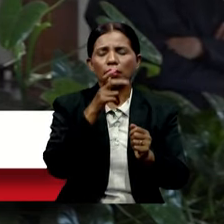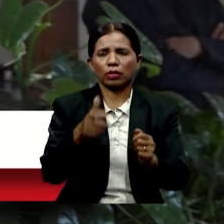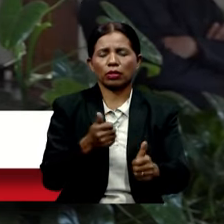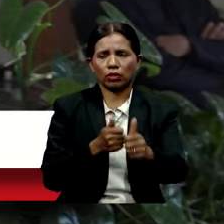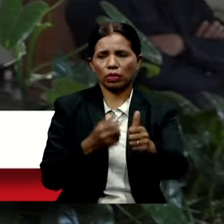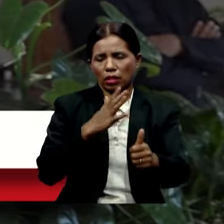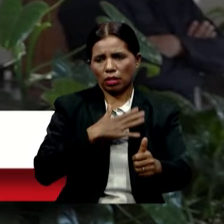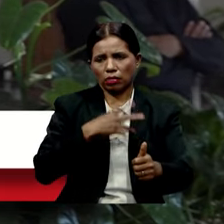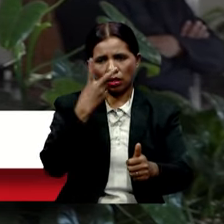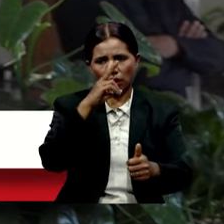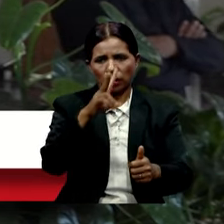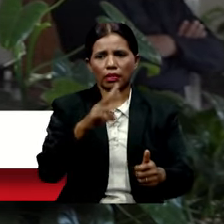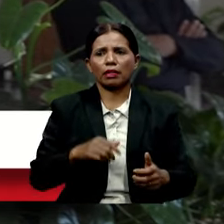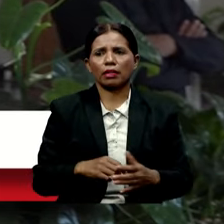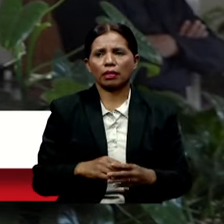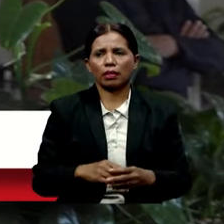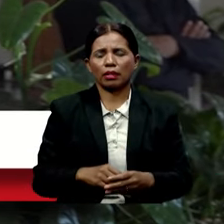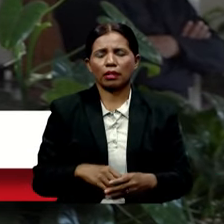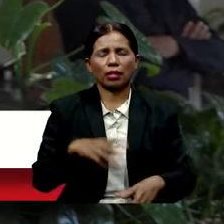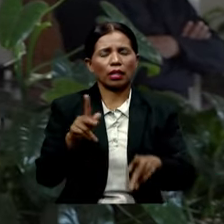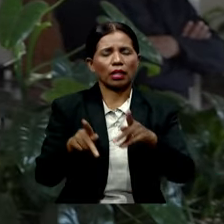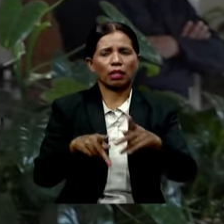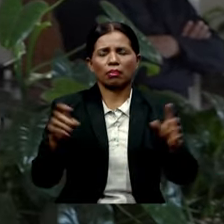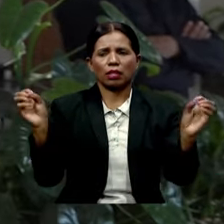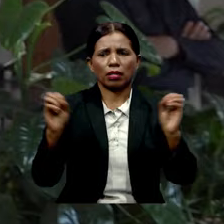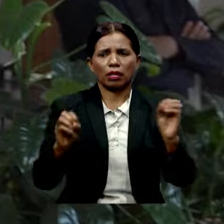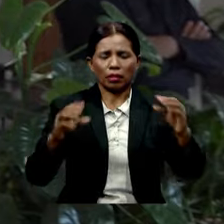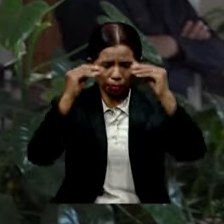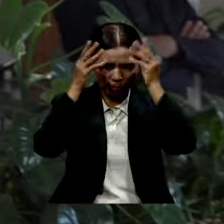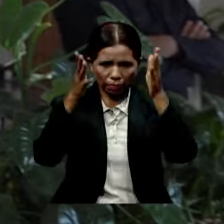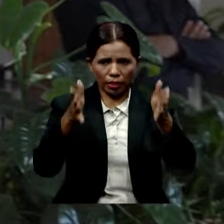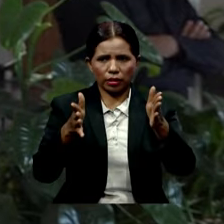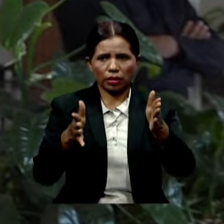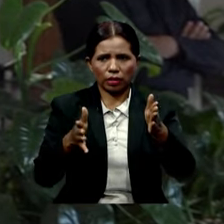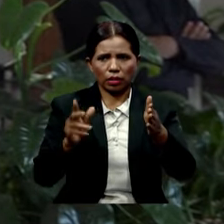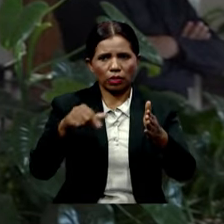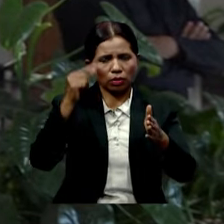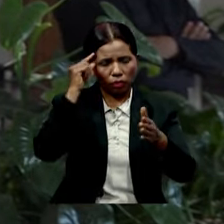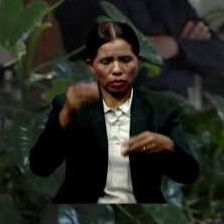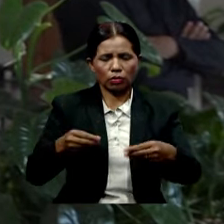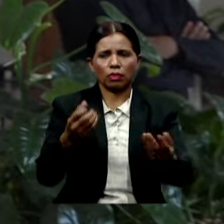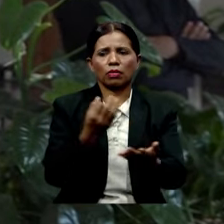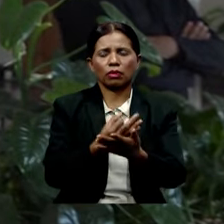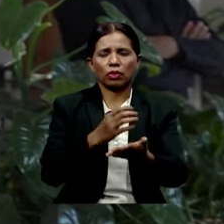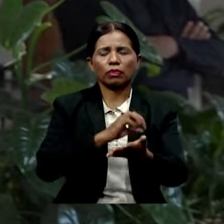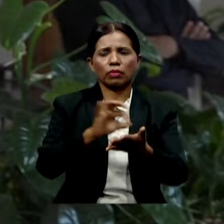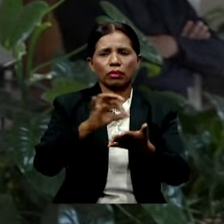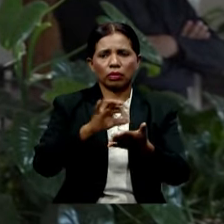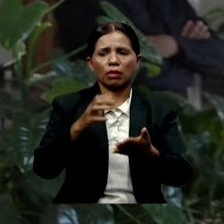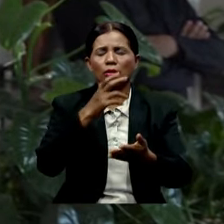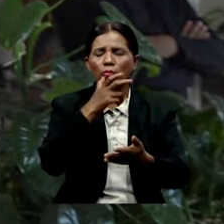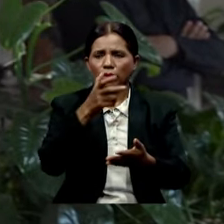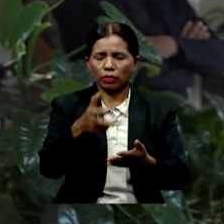hare ema quase que ladu e professor rasik mo governo fakar osan tuir formação portugues